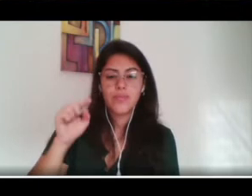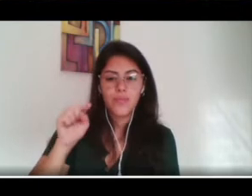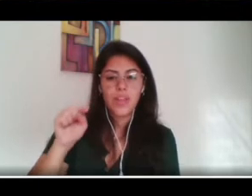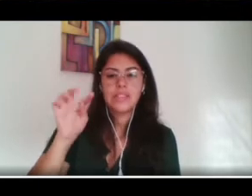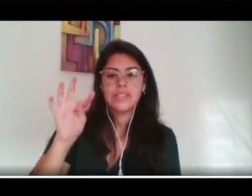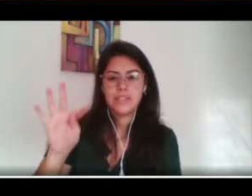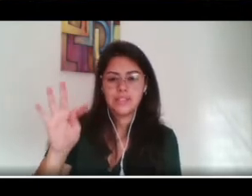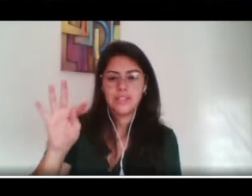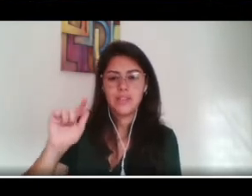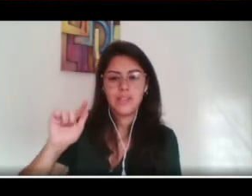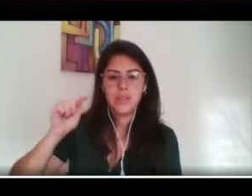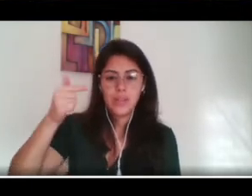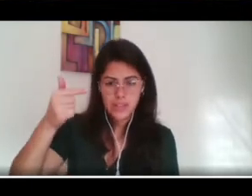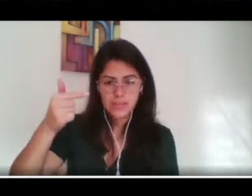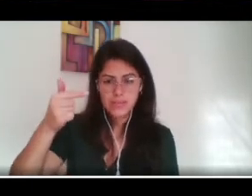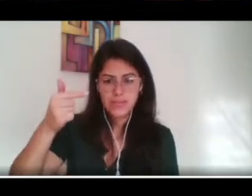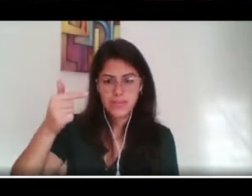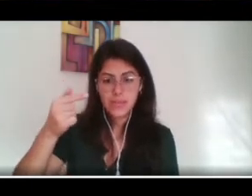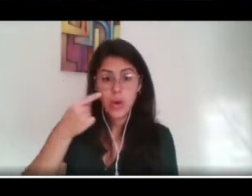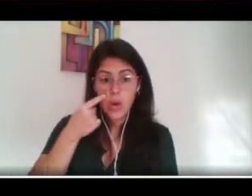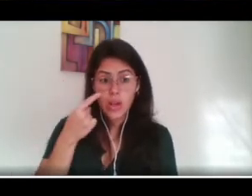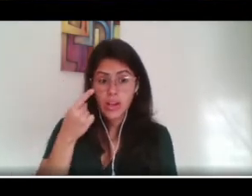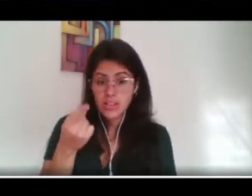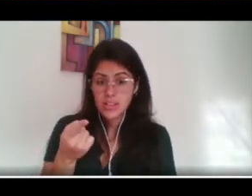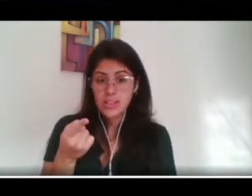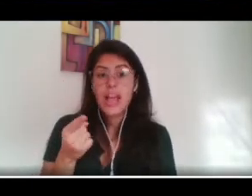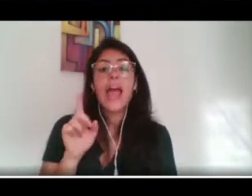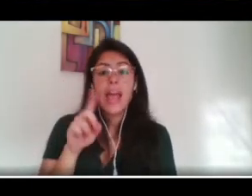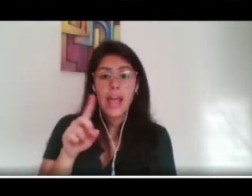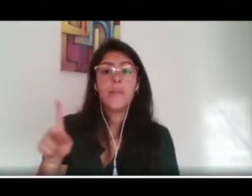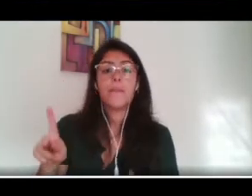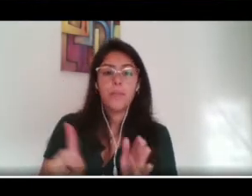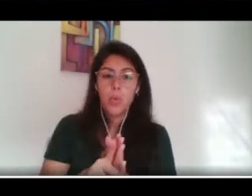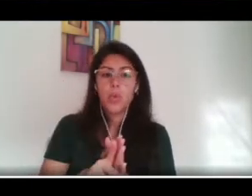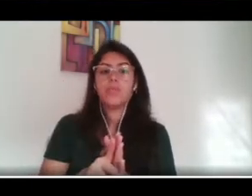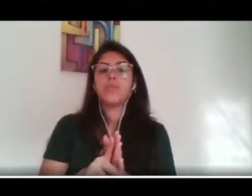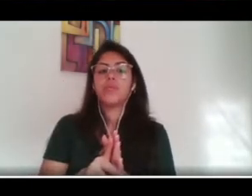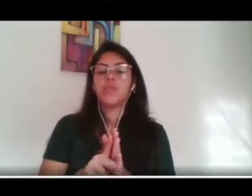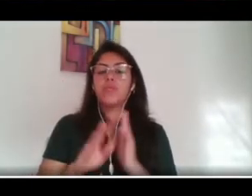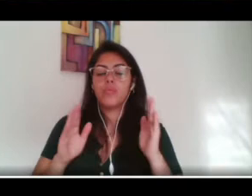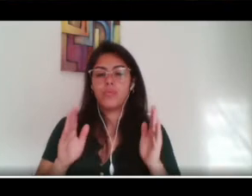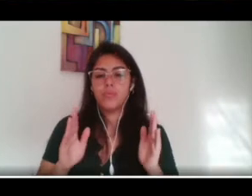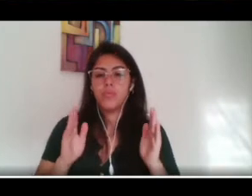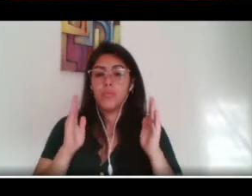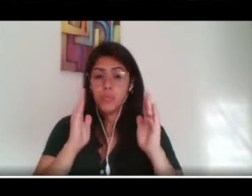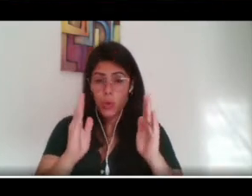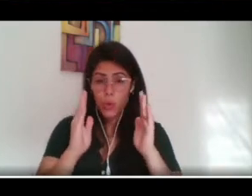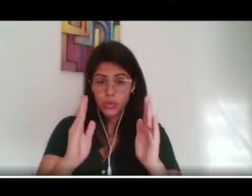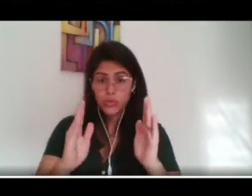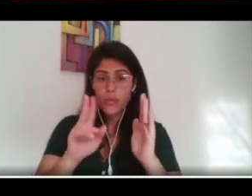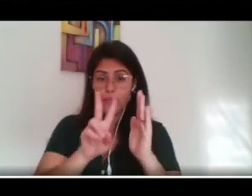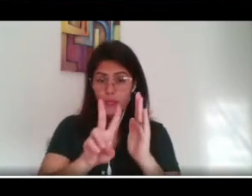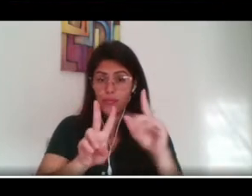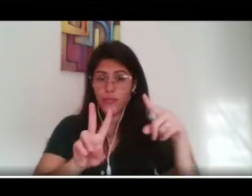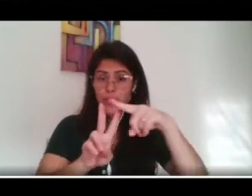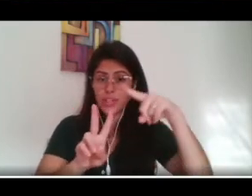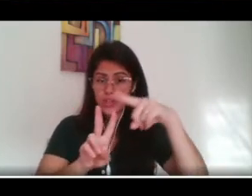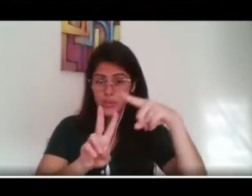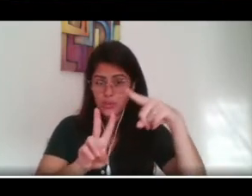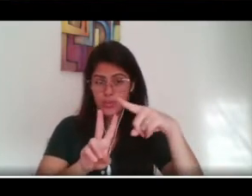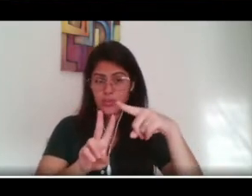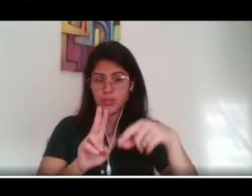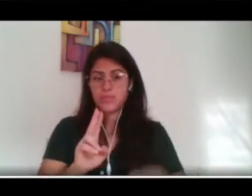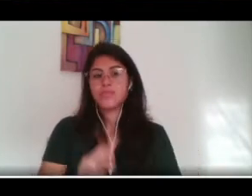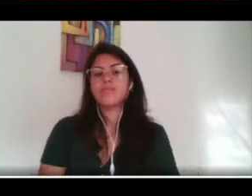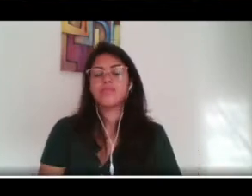Esse aqui é o vetor, esse aqui é o módulo de V em função do tempo.